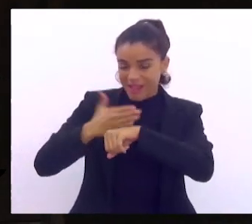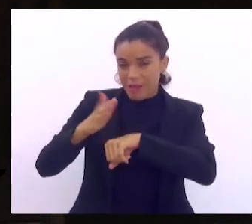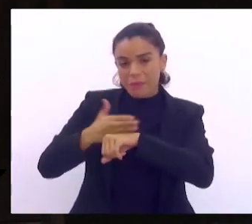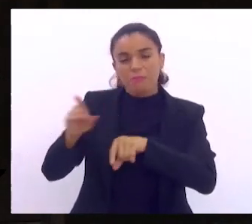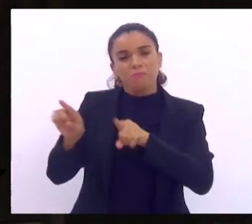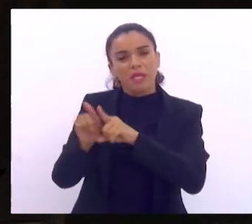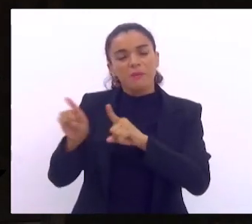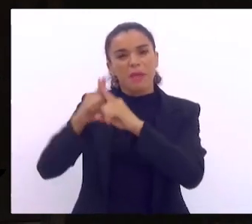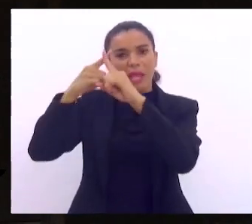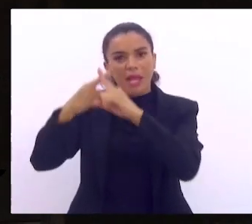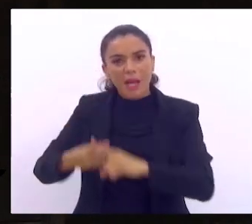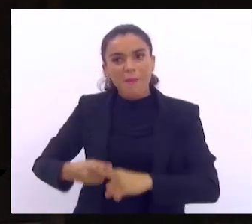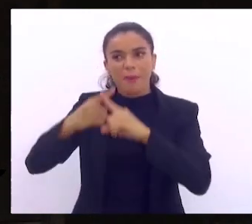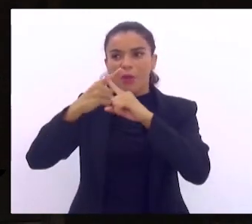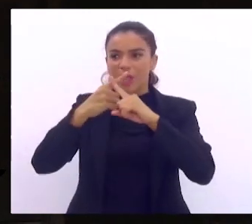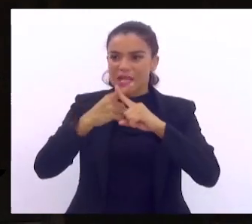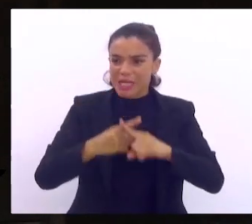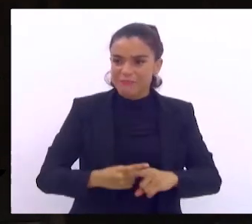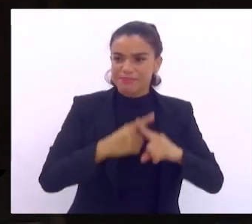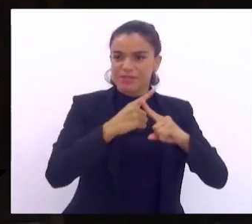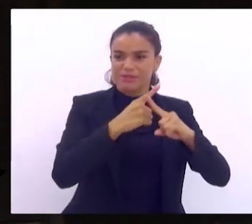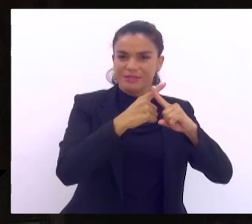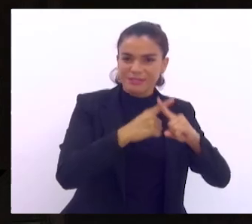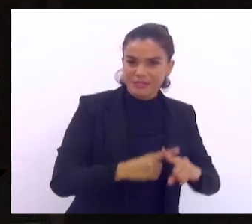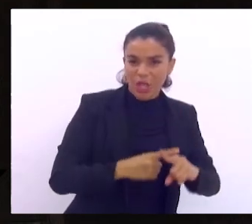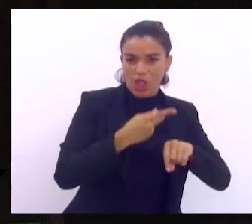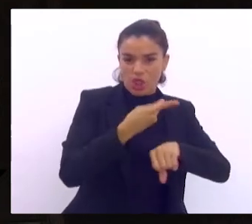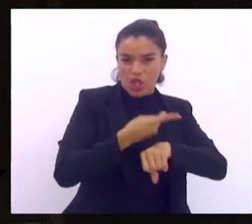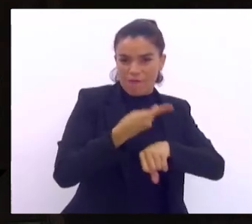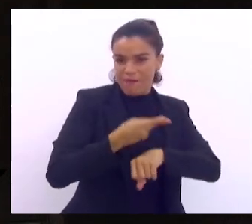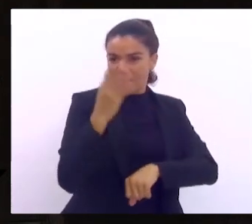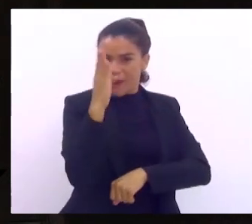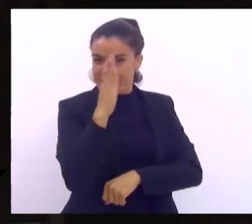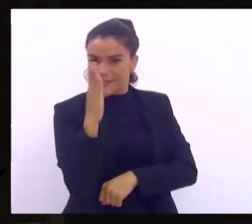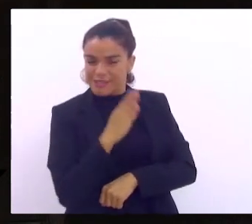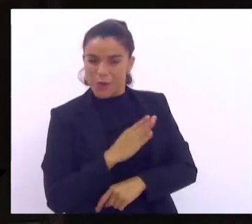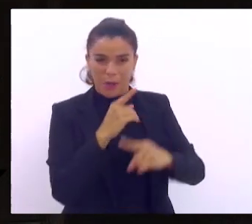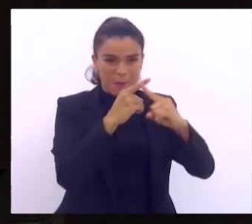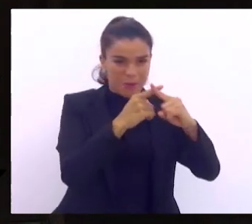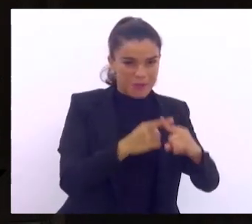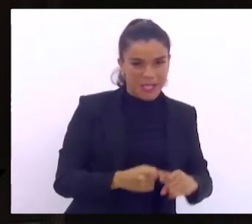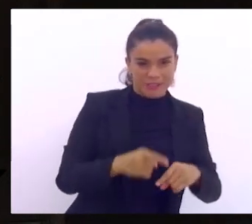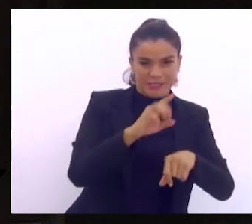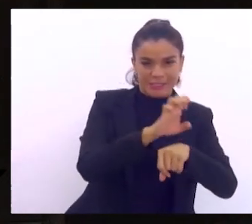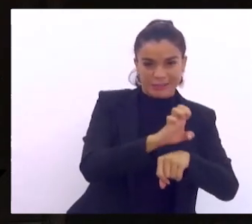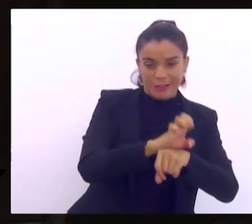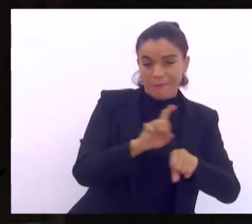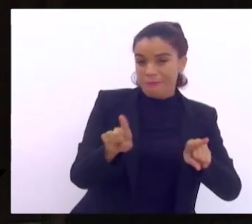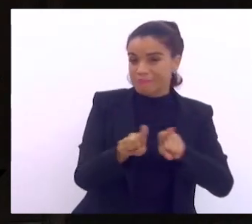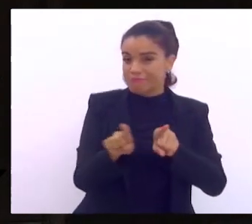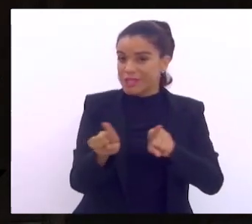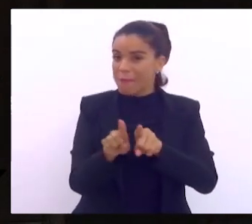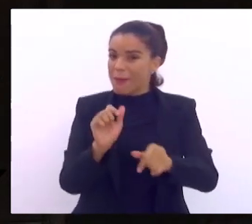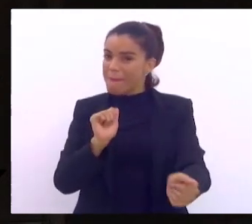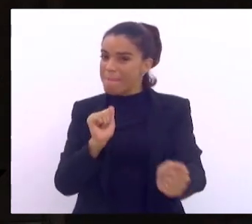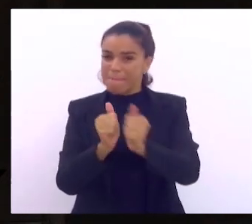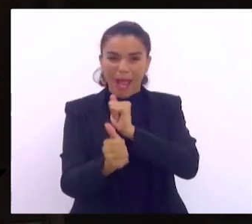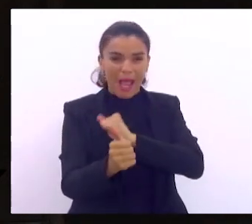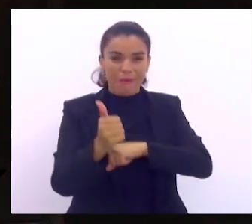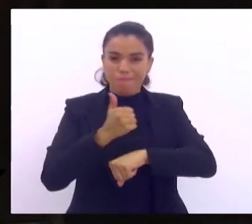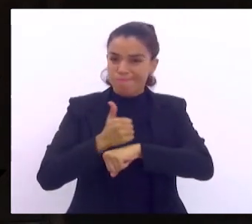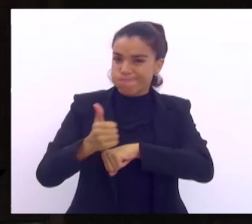grandes eventos também, não só como o Troféu Brasil, os nossos campeonatos estaduais, mas também os Grand Prix, os